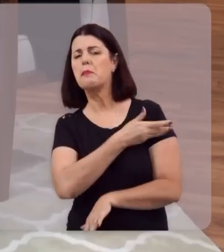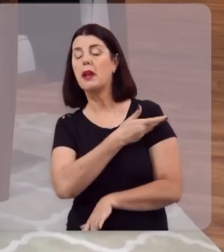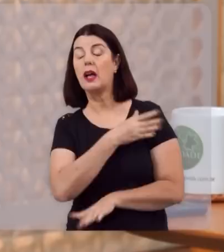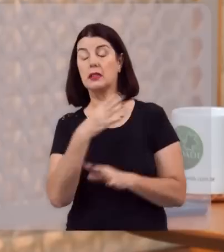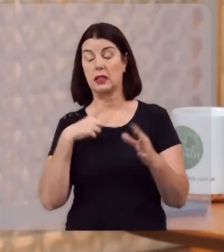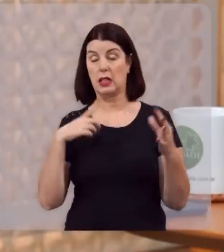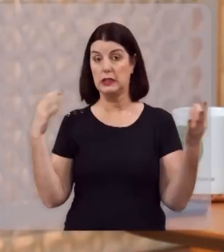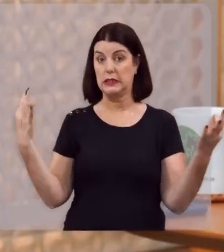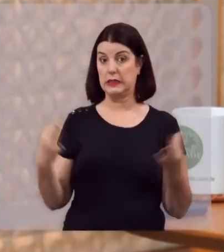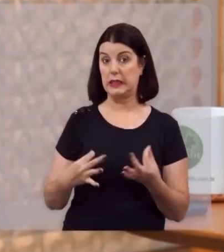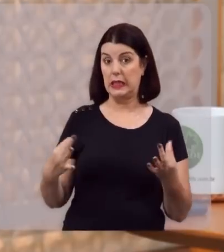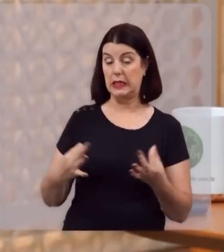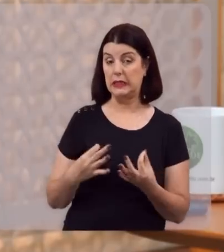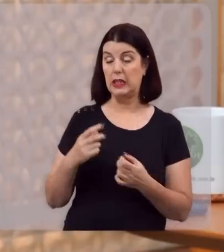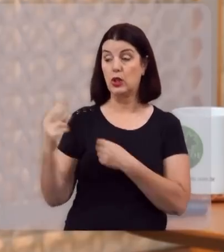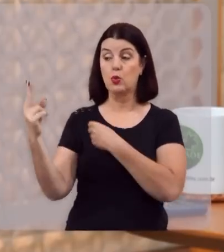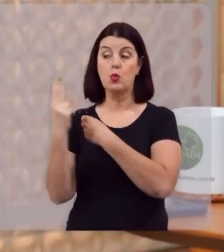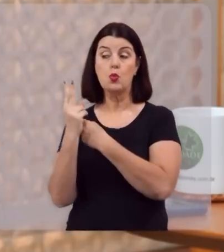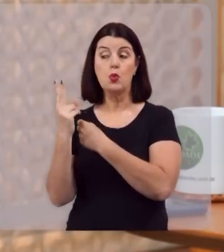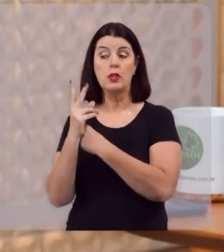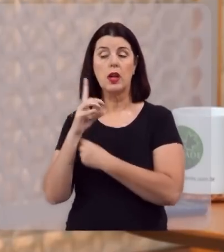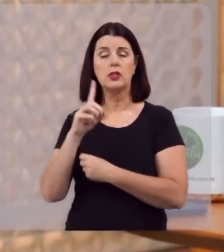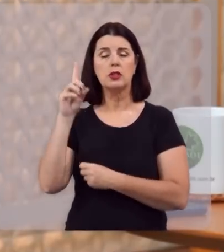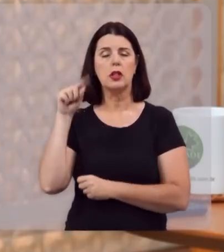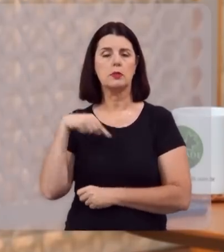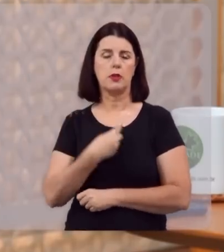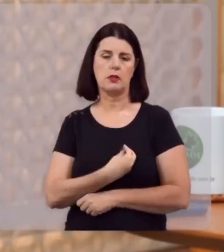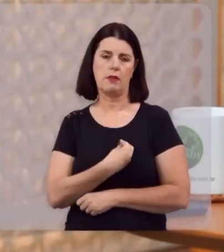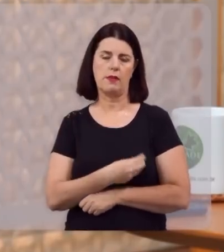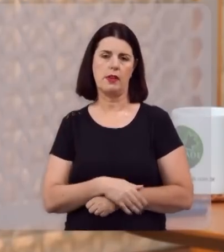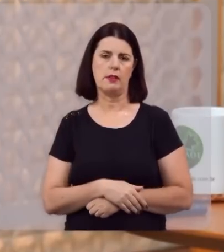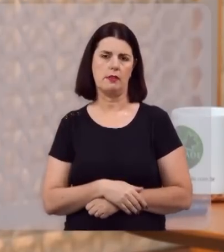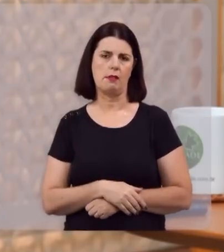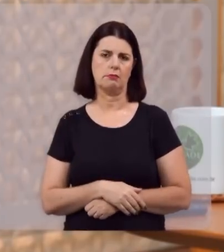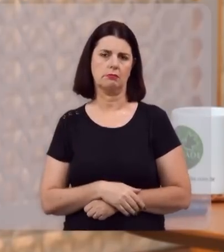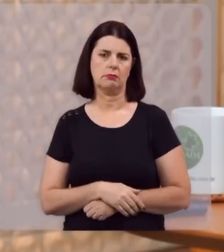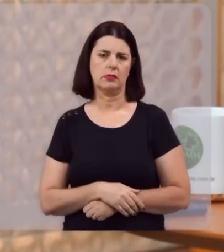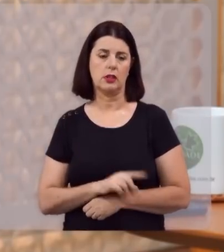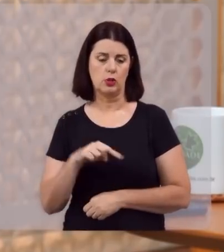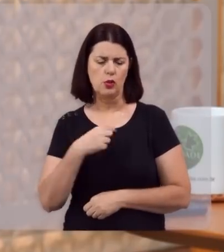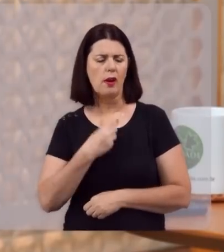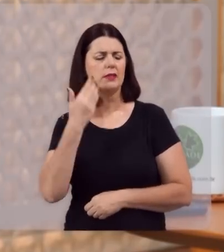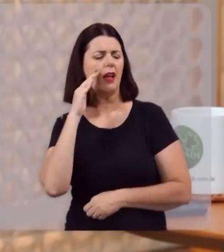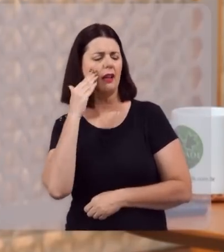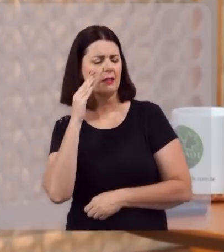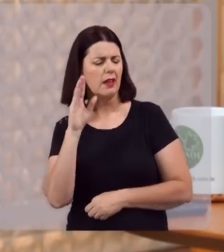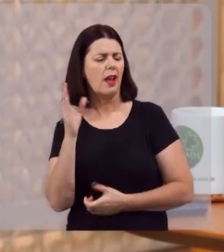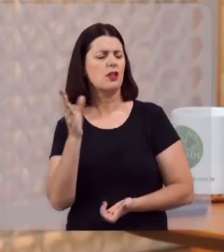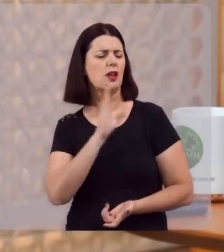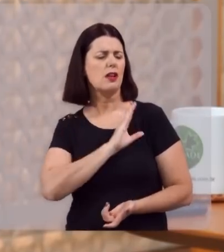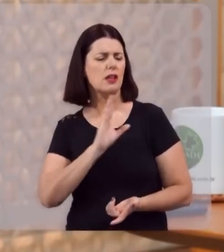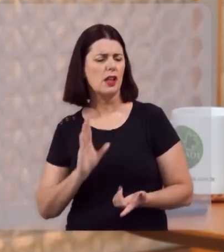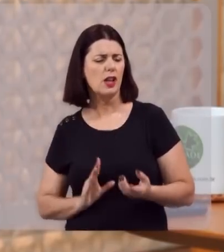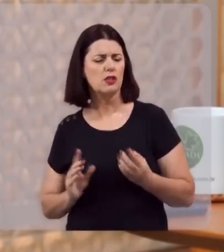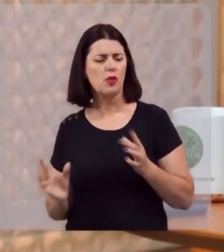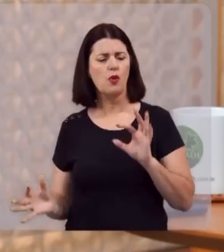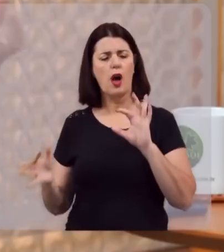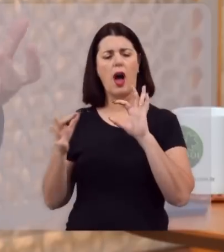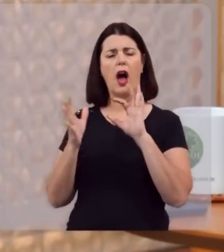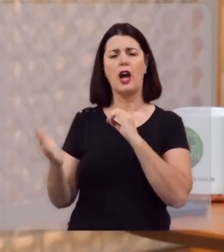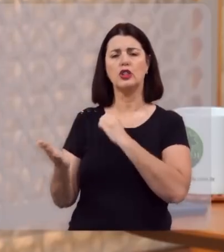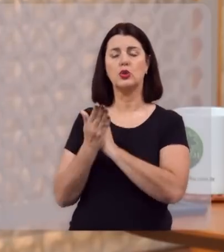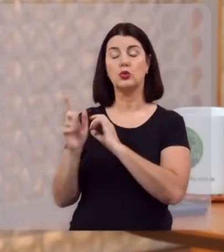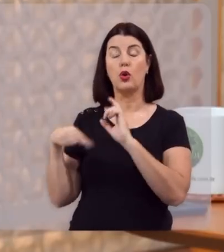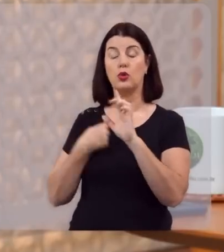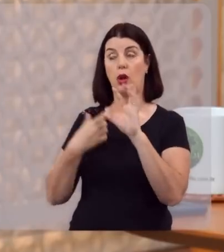práticas né da certeza deste cuidado de Deus para com a nossa vida agora nós entendemos que em Cristo Jesus nós somos trazidos